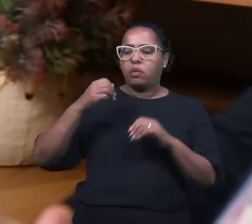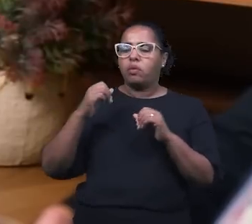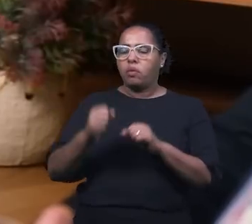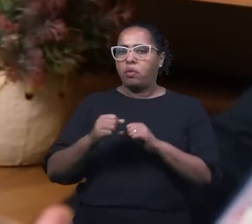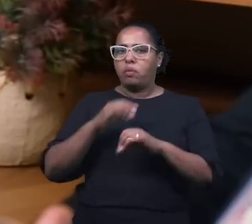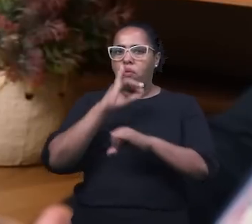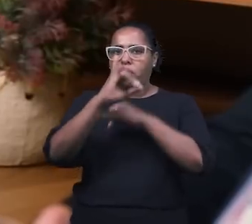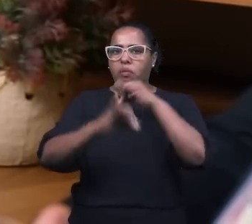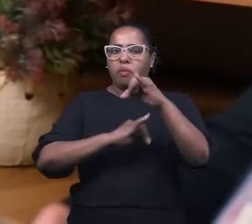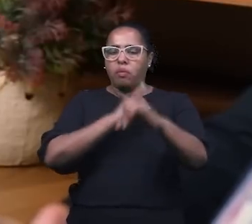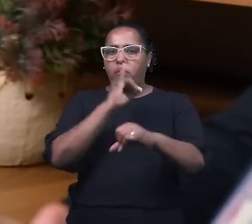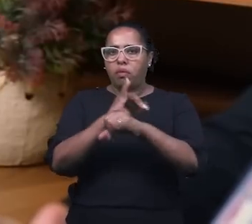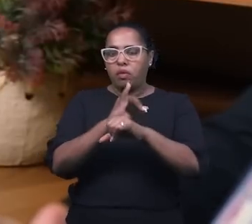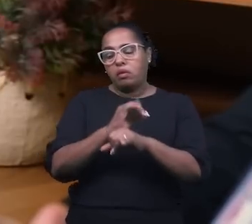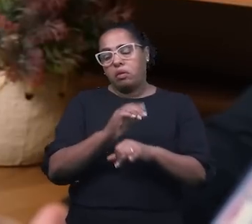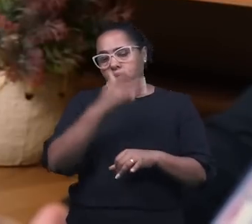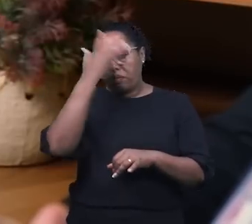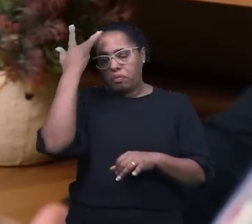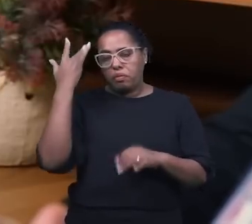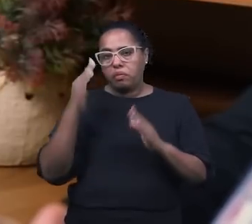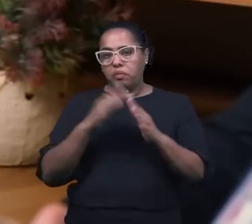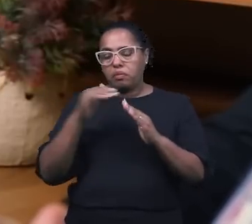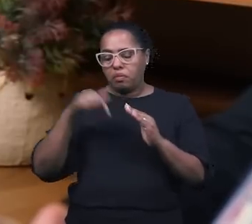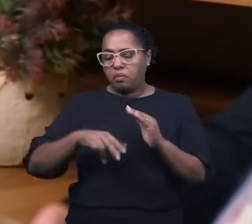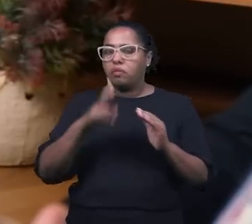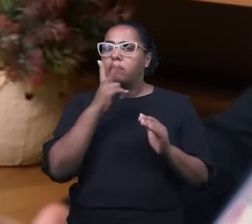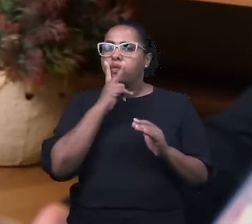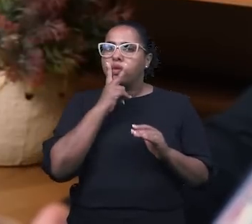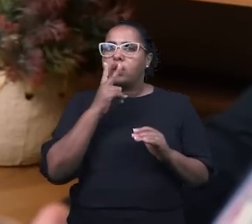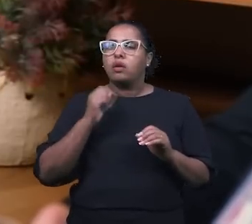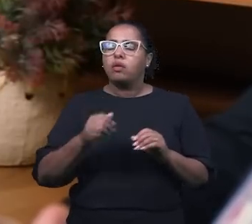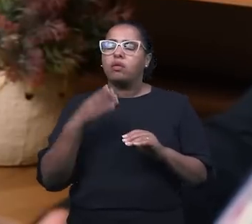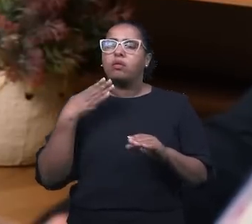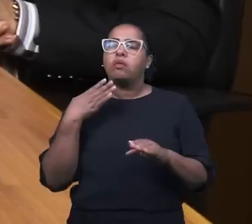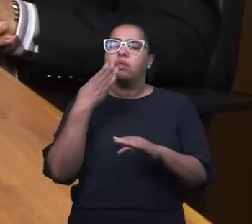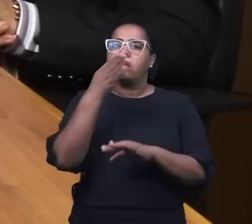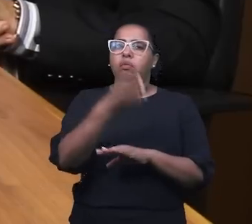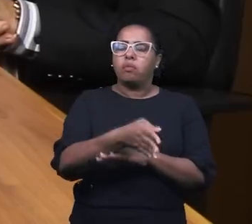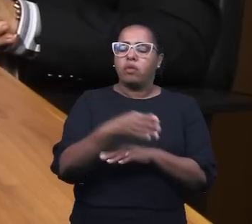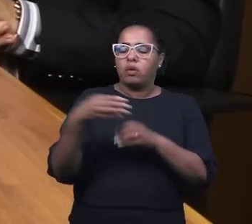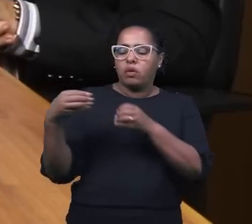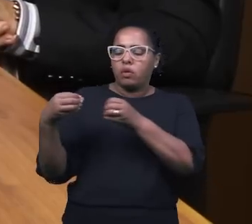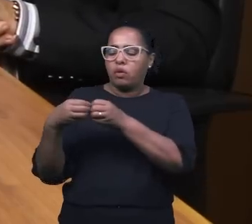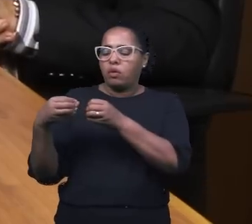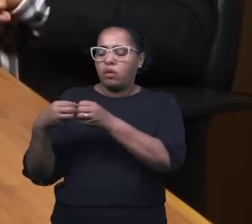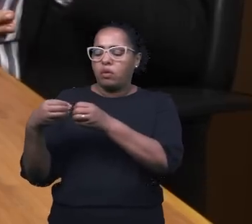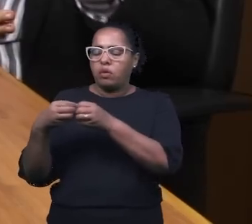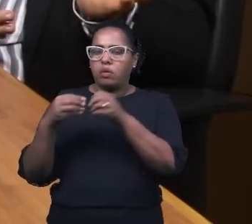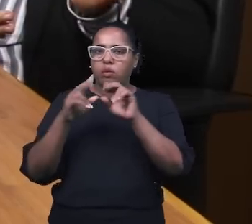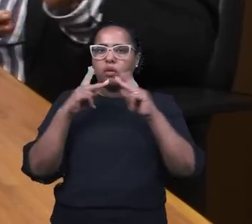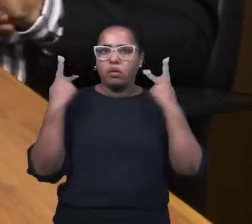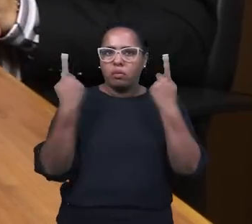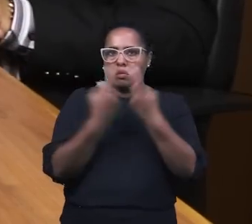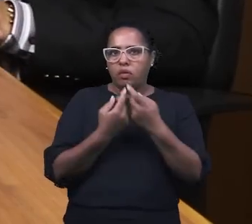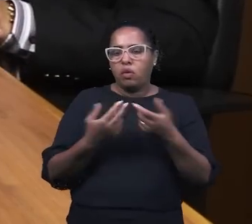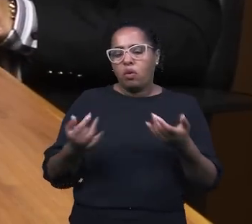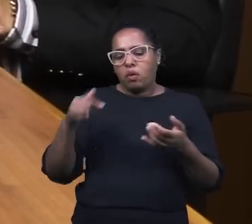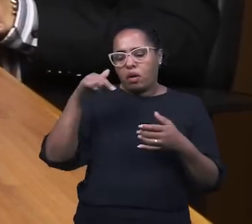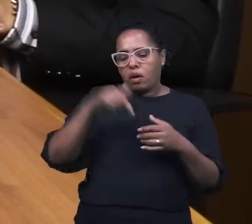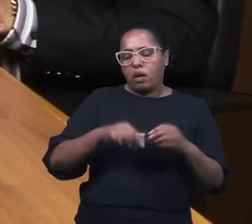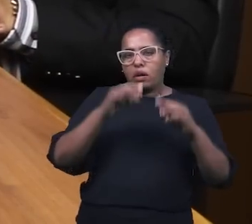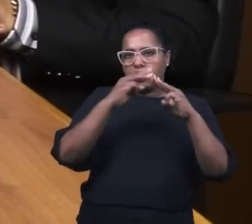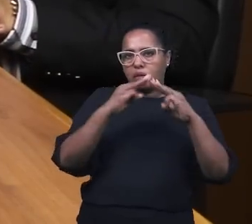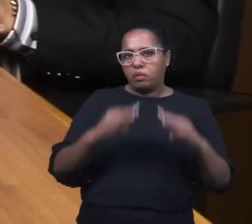livraria online. E quem mora aqui na Grande Vitória pode ir lá ao lado do presbitério. Ou aqui no Manaim.